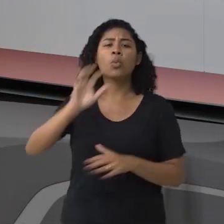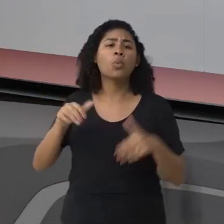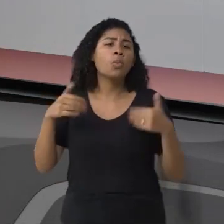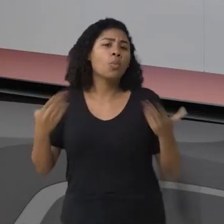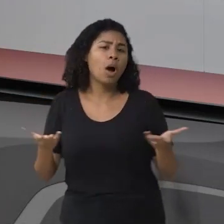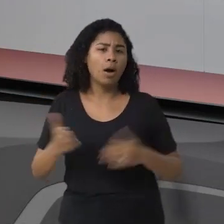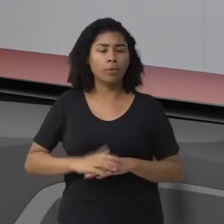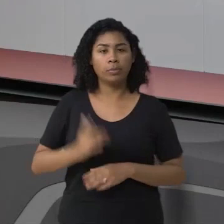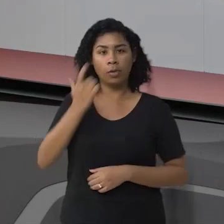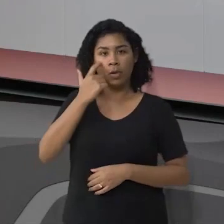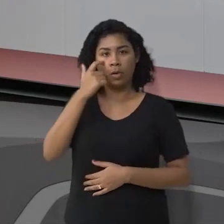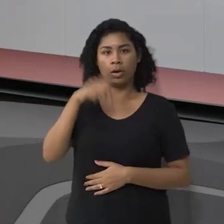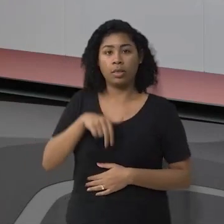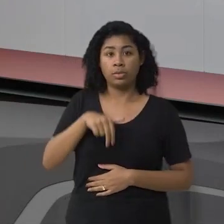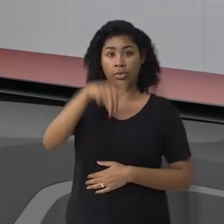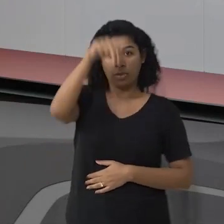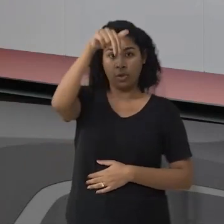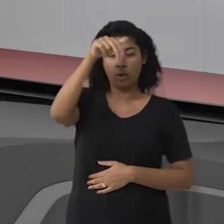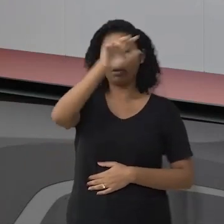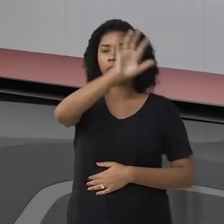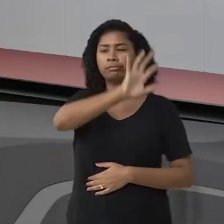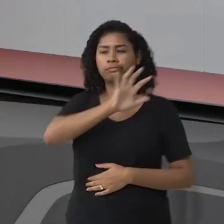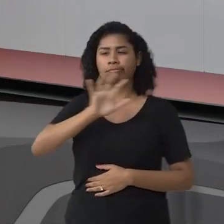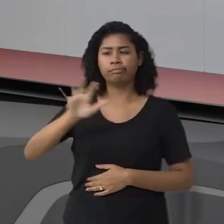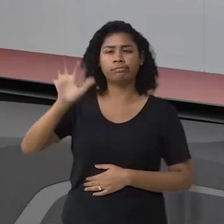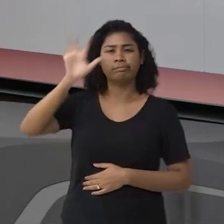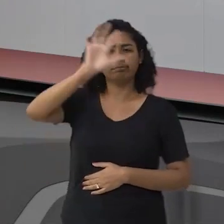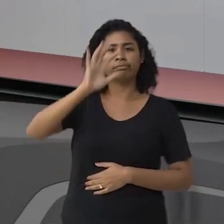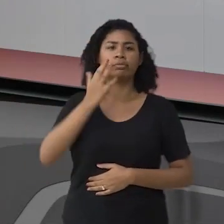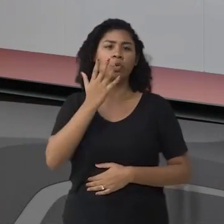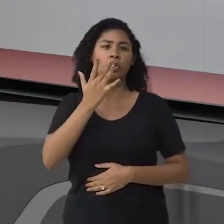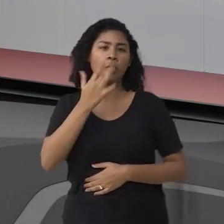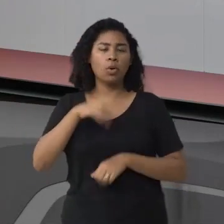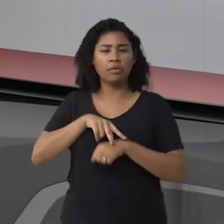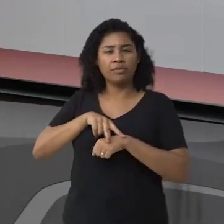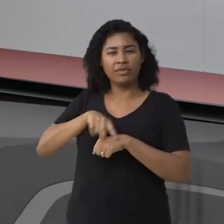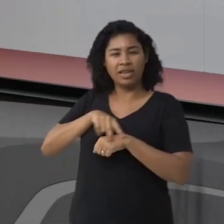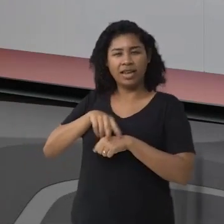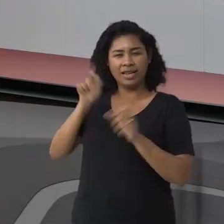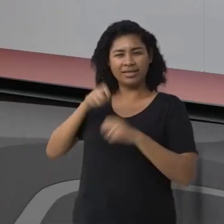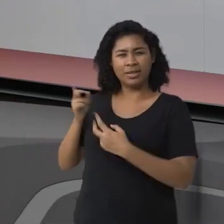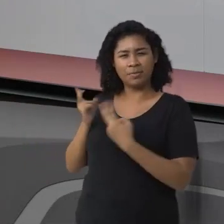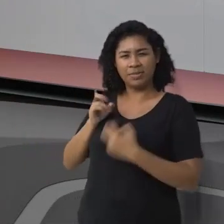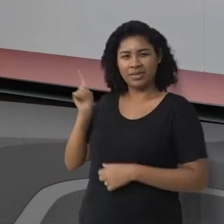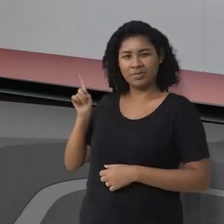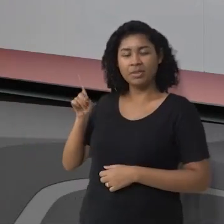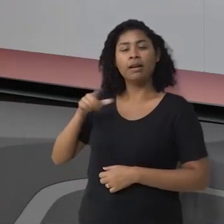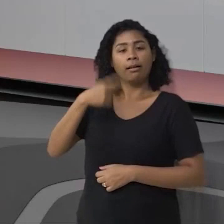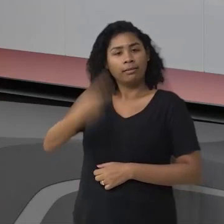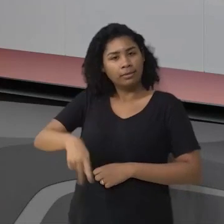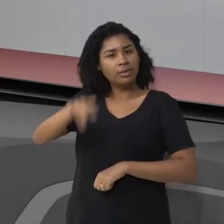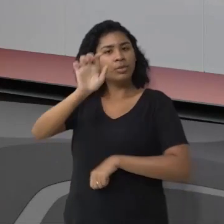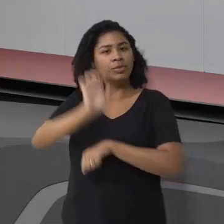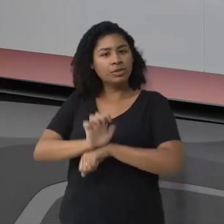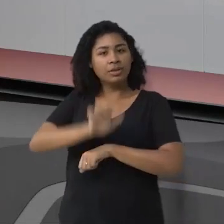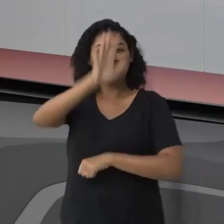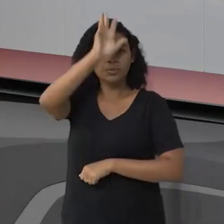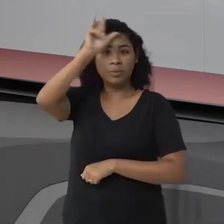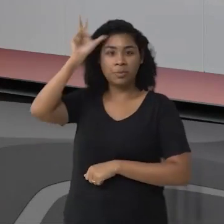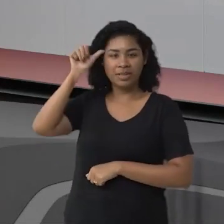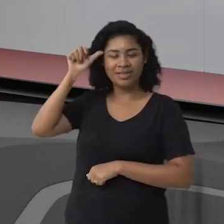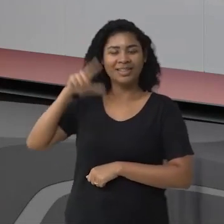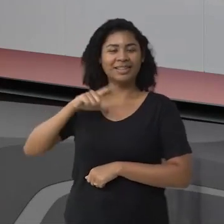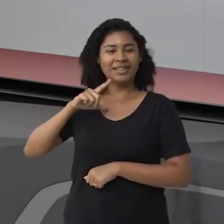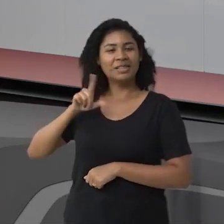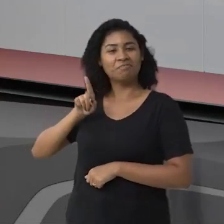temos aqui a região norte, que pega toda essa parte aqui em verde, incluindo o nosso estado do Amazonas, tá